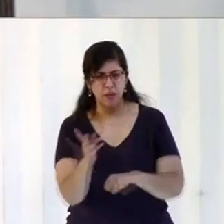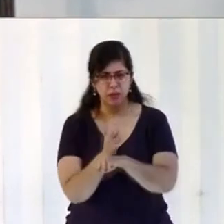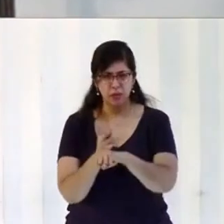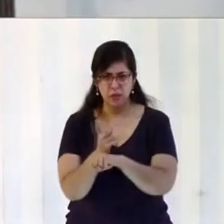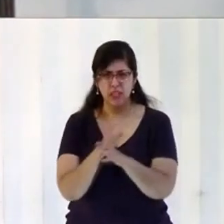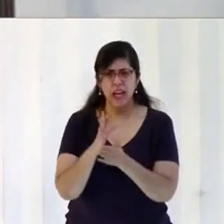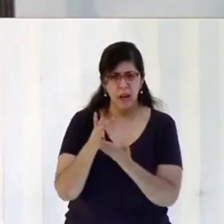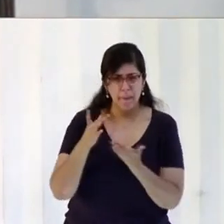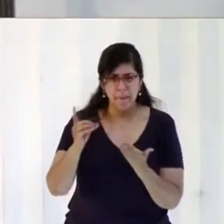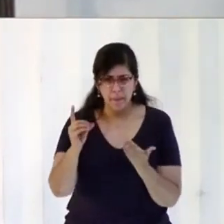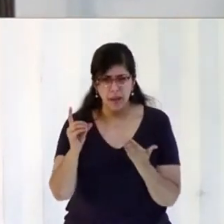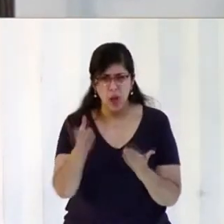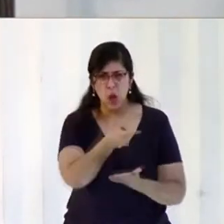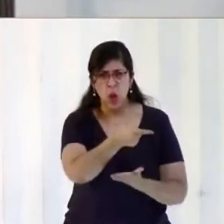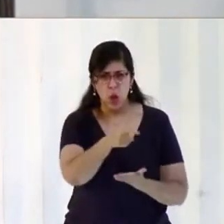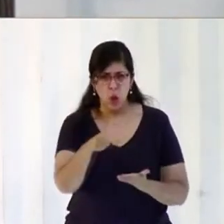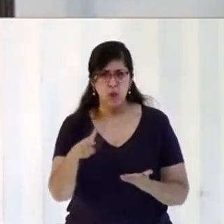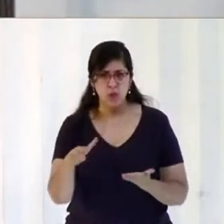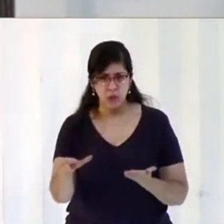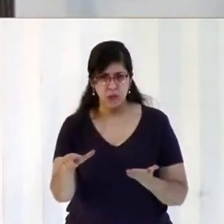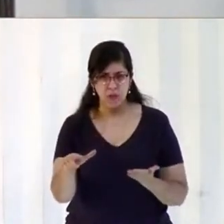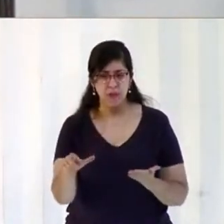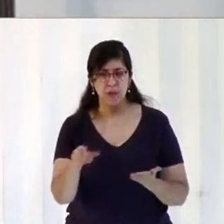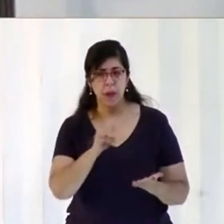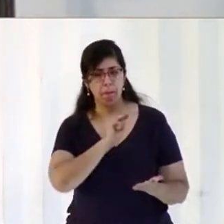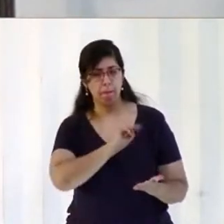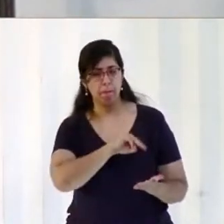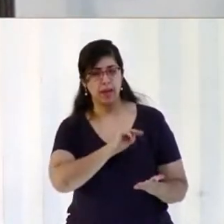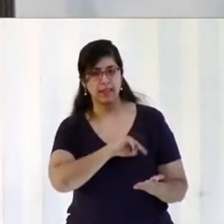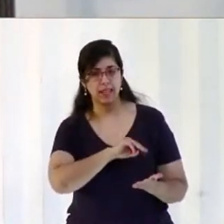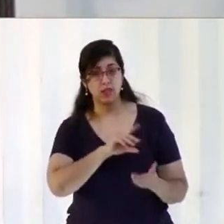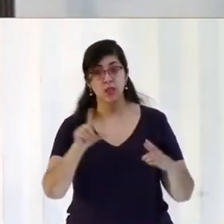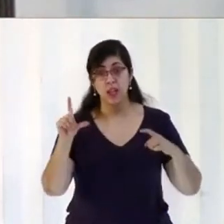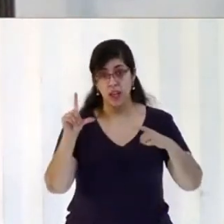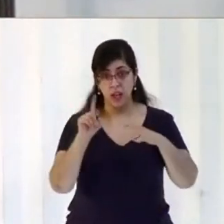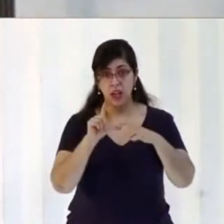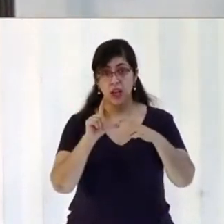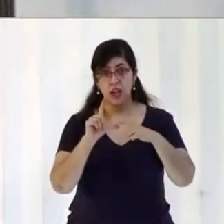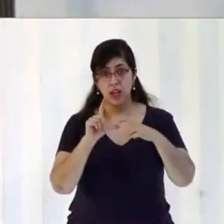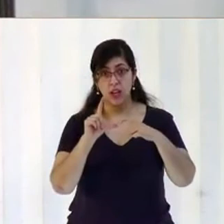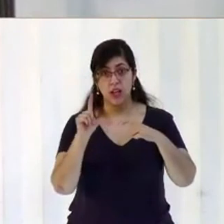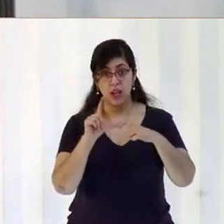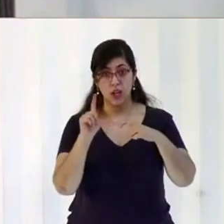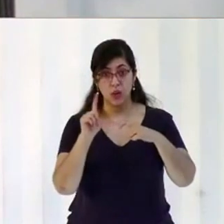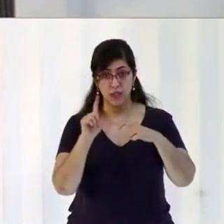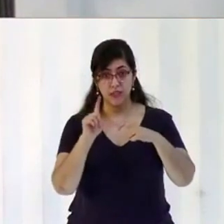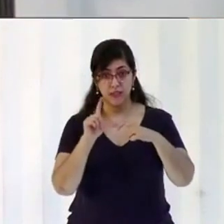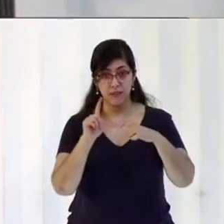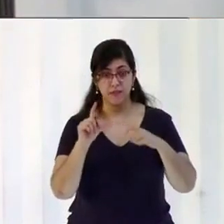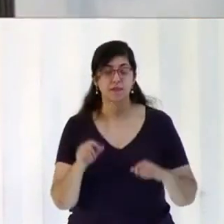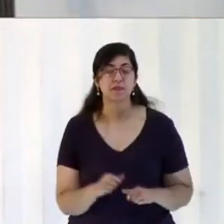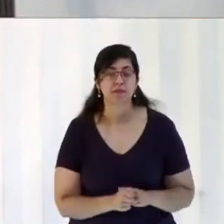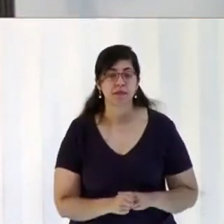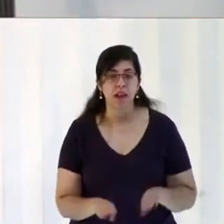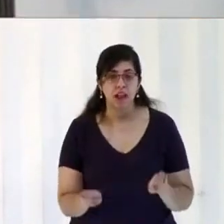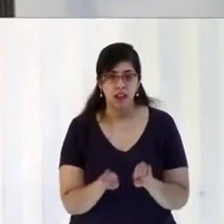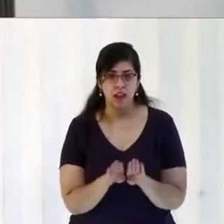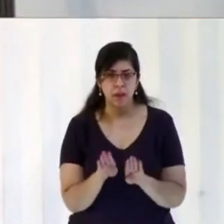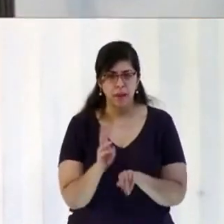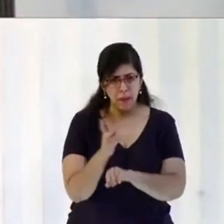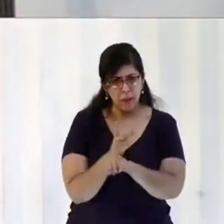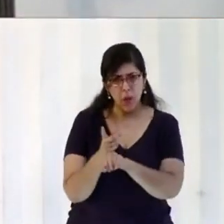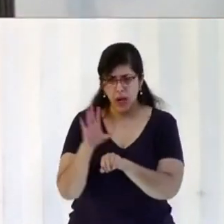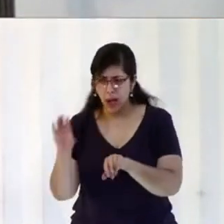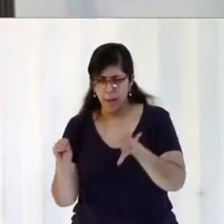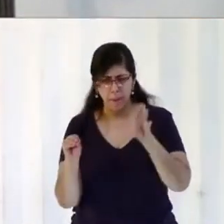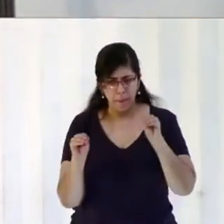como por exemplo, no Evangelho de Mateus e no Evangelho de Lucas, o mesmo momento. Então eu sempre lanço luz sobre